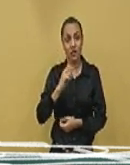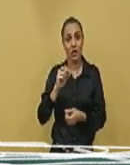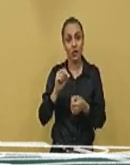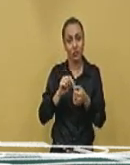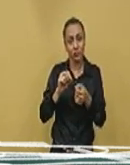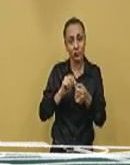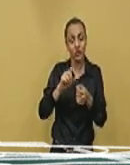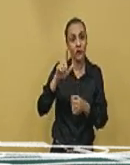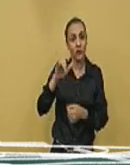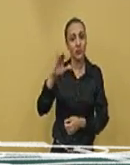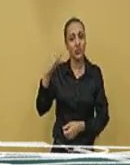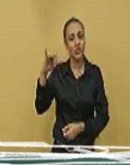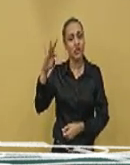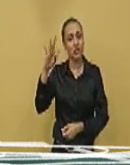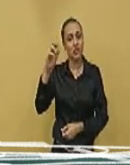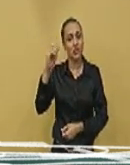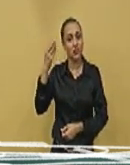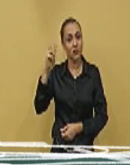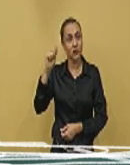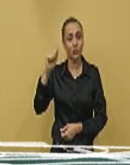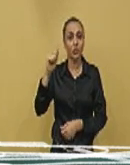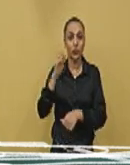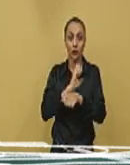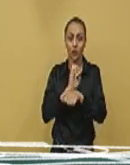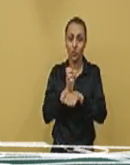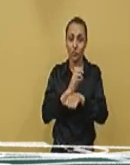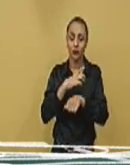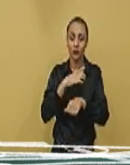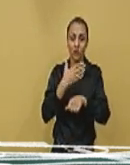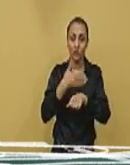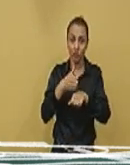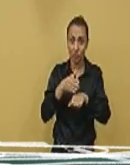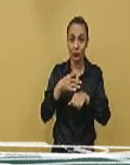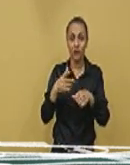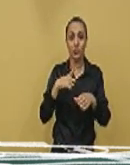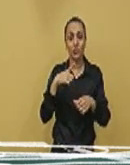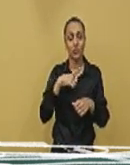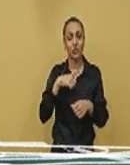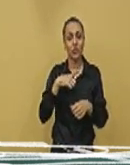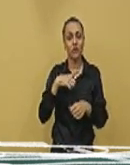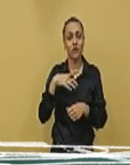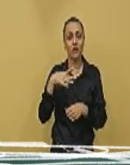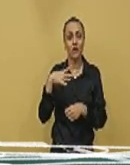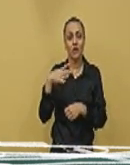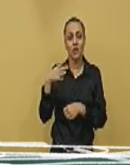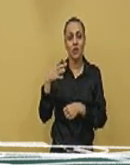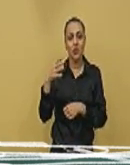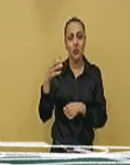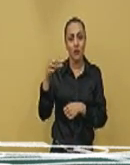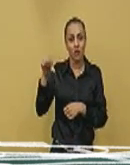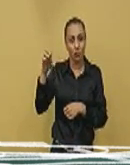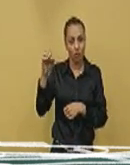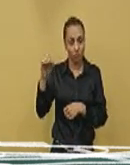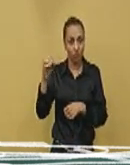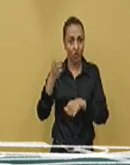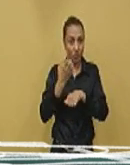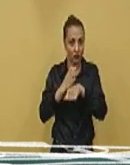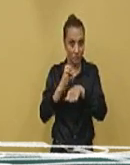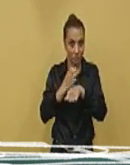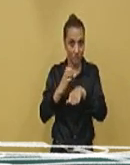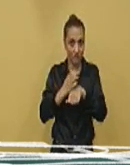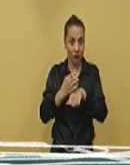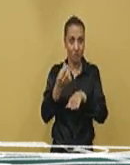dos estagiários e teve 90 candidatos para, acho que, 6 bolsas, né? Então, quer dizer, a procura